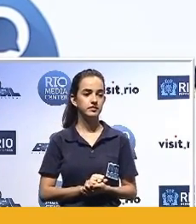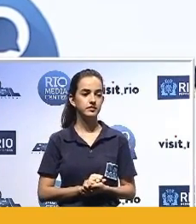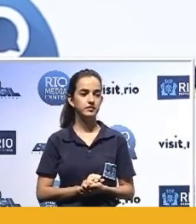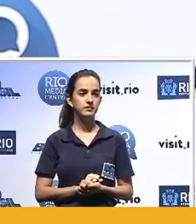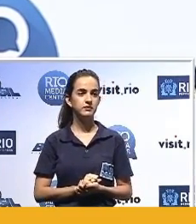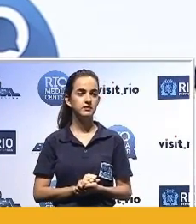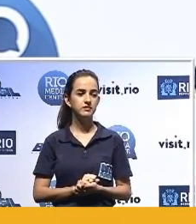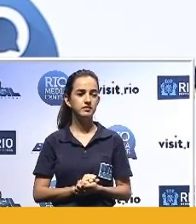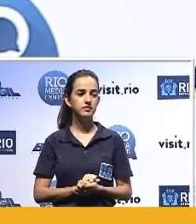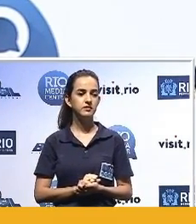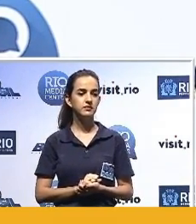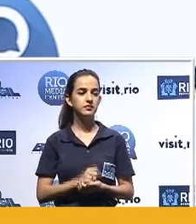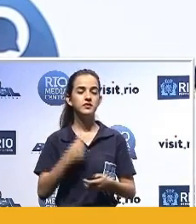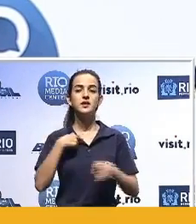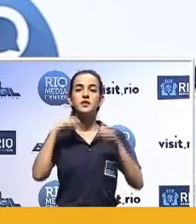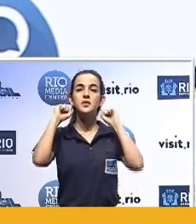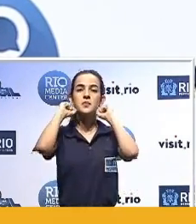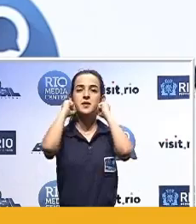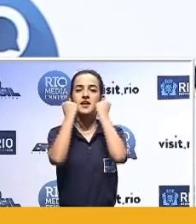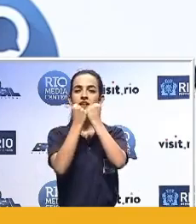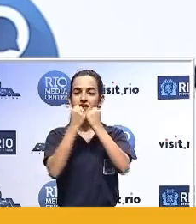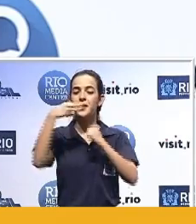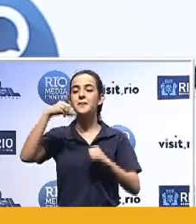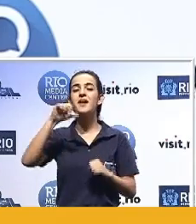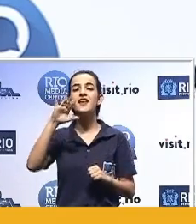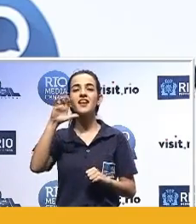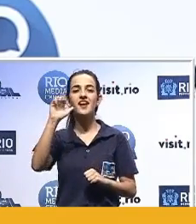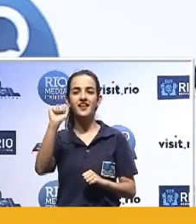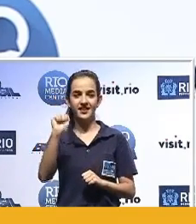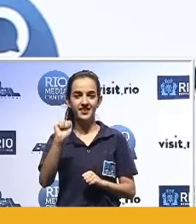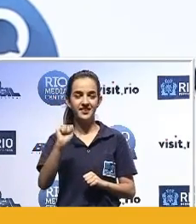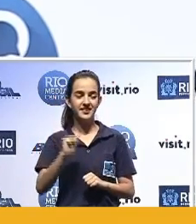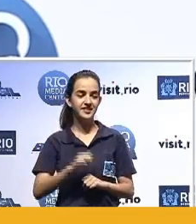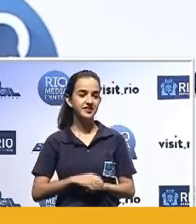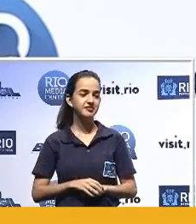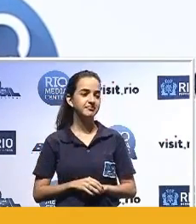do Maracanã, ou Maraca, como disse o presidente